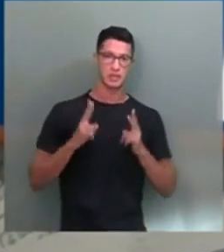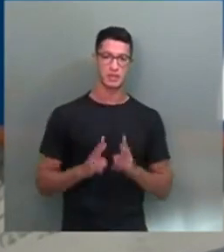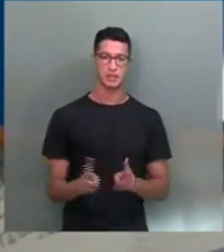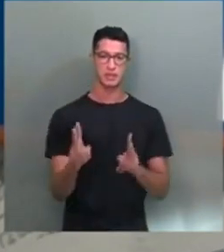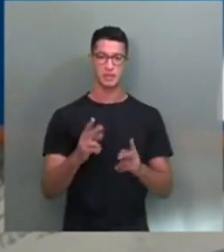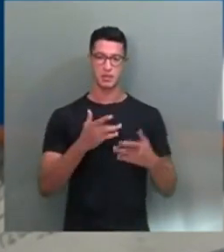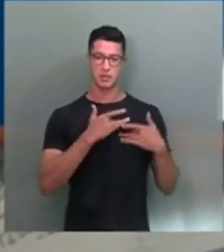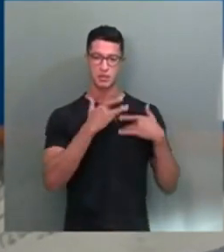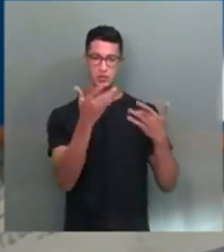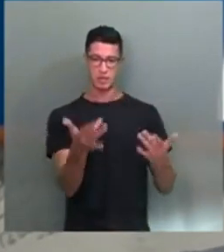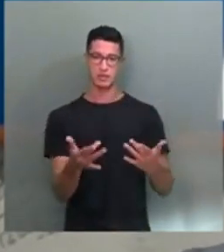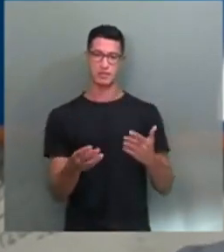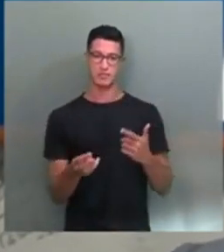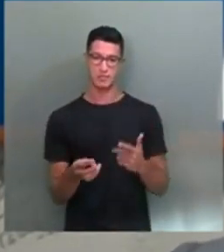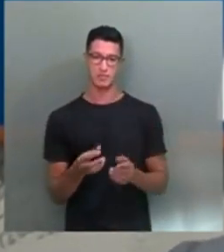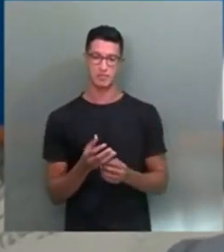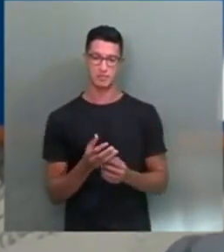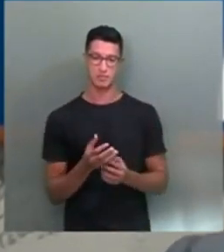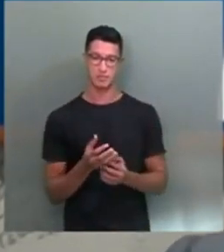ser solidário.